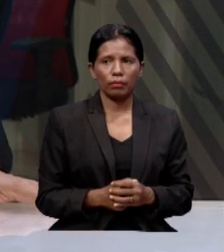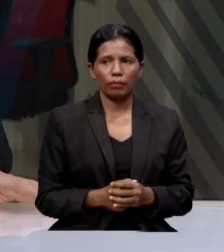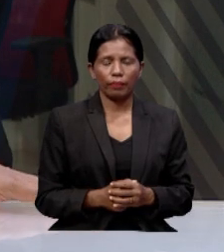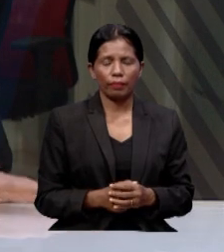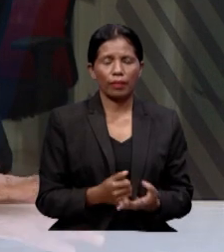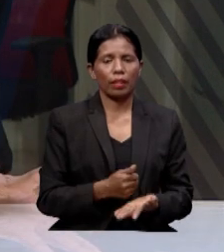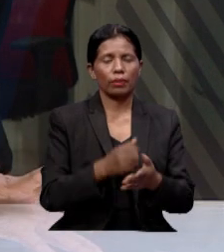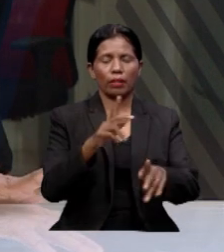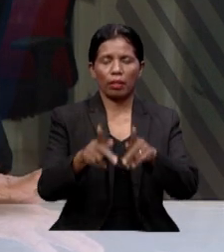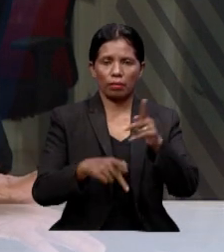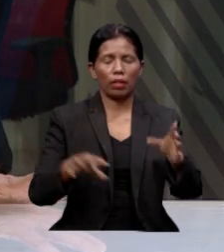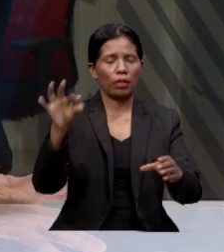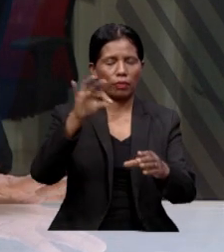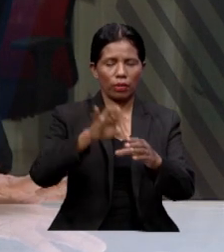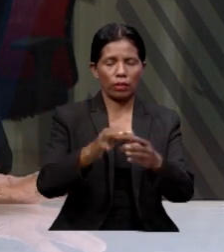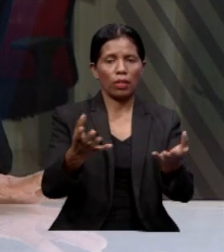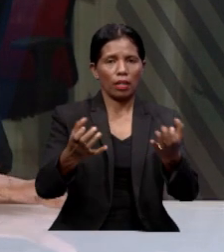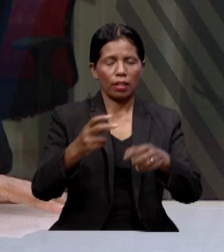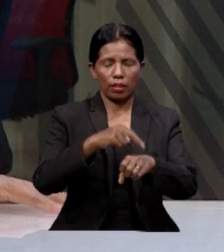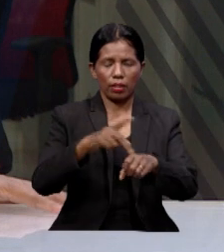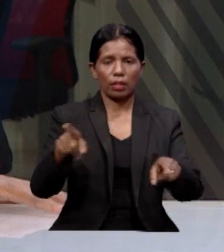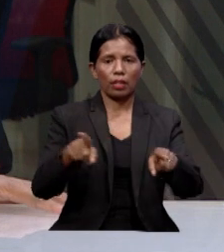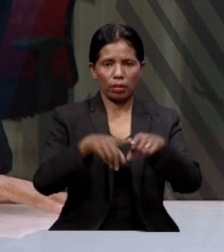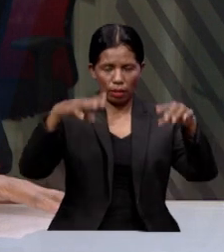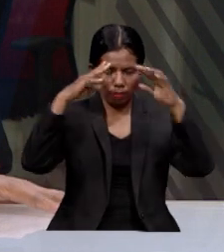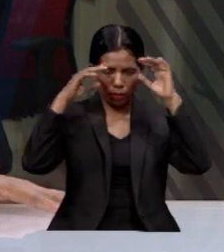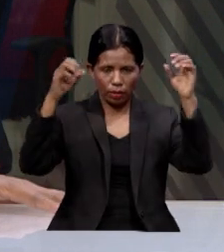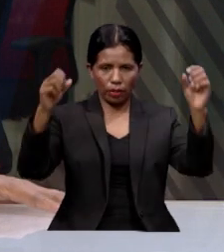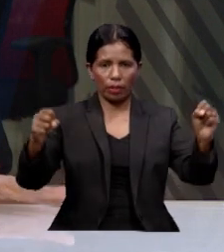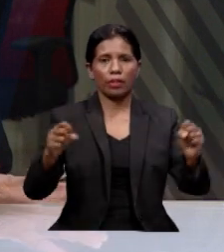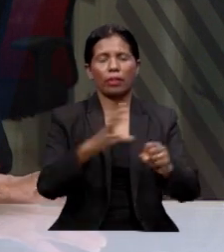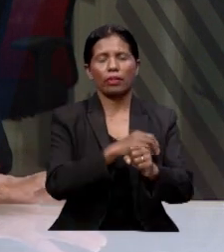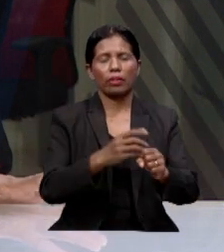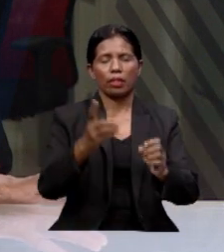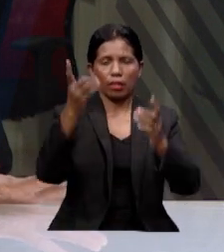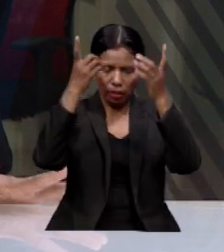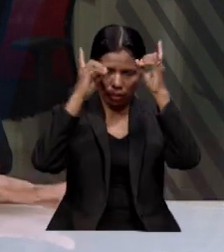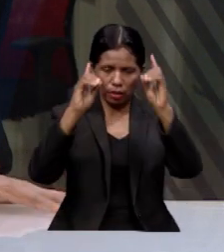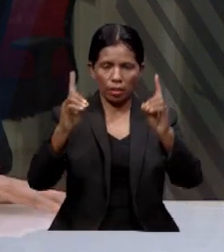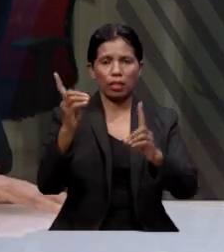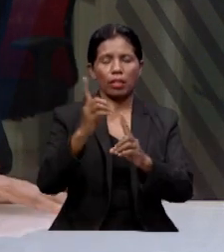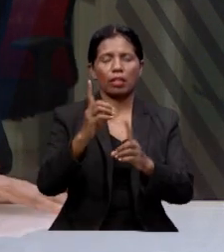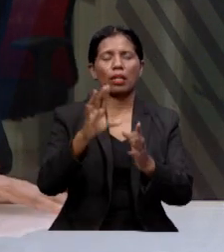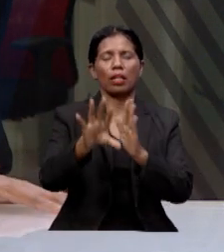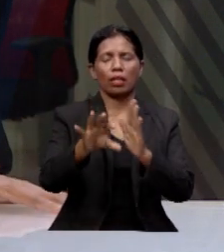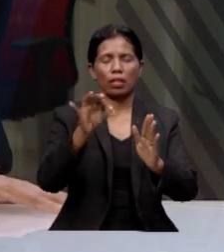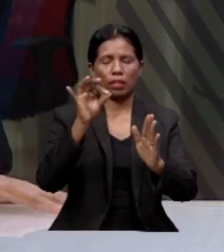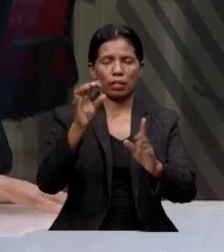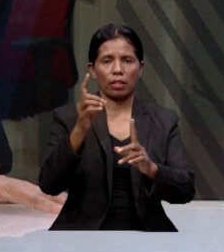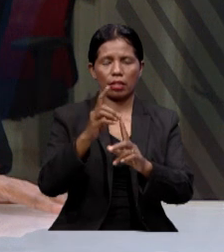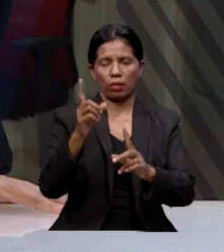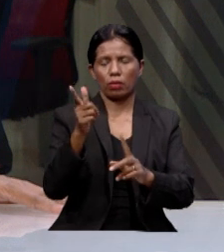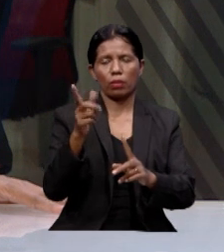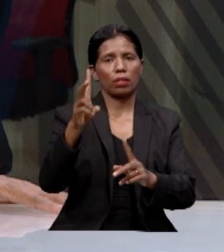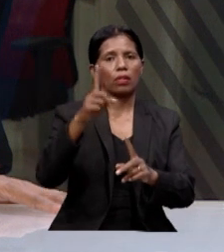Facilita cidadão, ba vota o interesse nacional, sai razão o presidente da República, rodi decreta loro eleição parlamentar e a loro do anulor e seguida, fulang